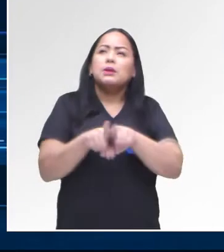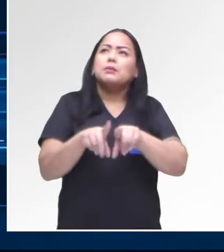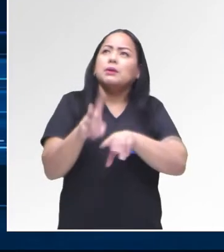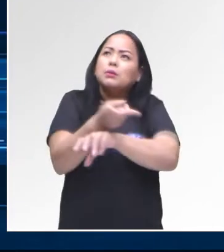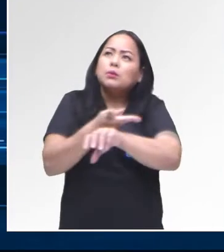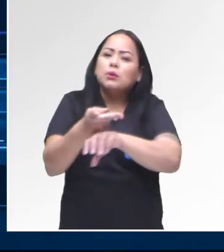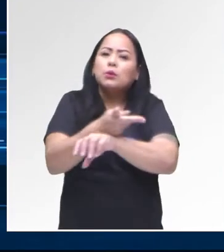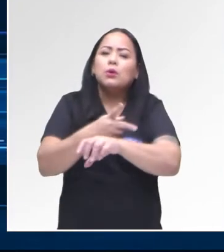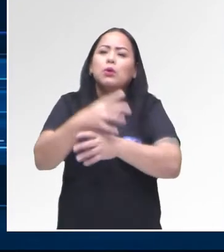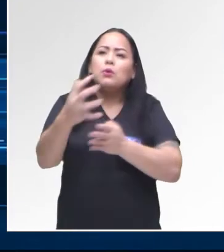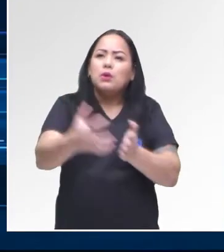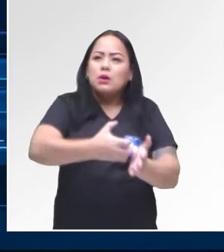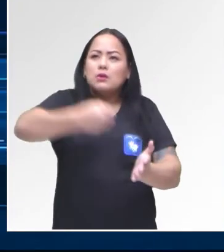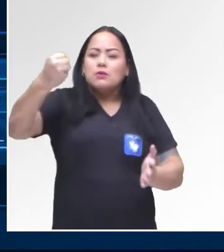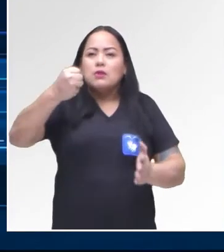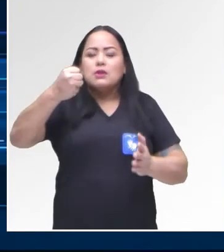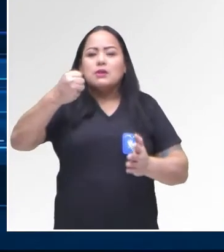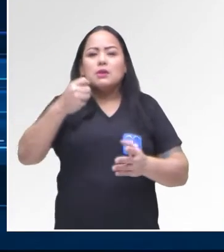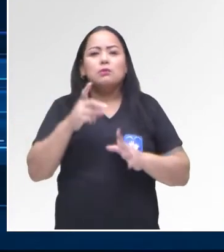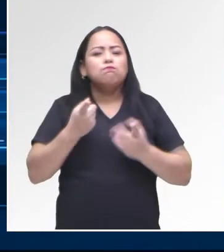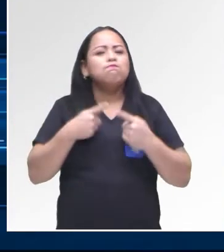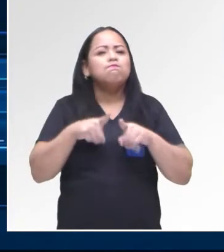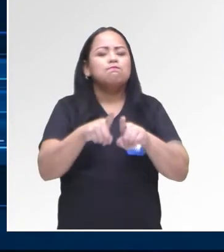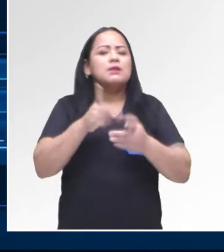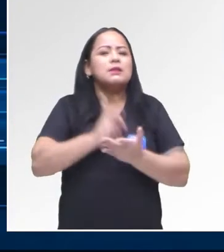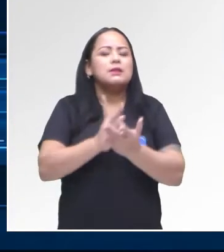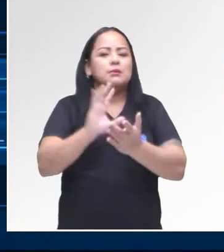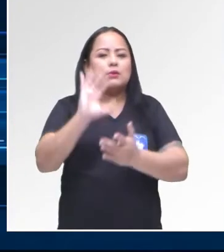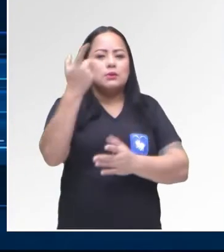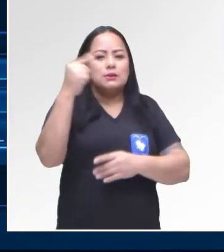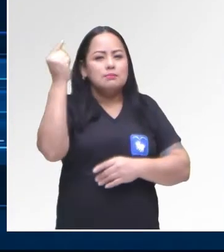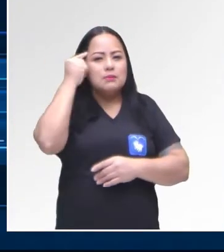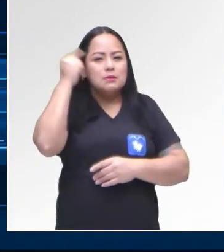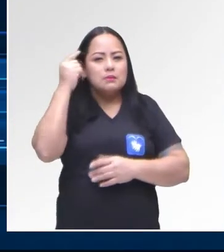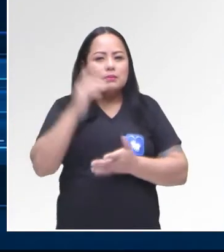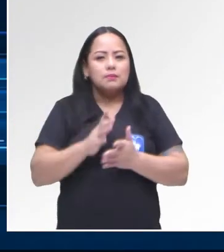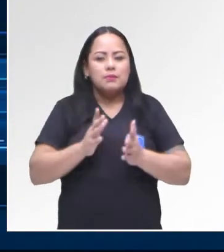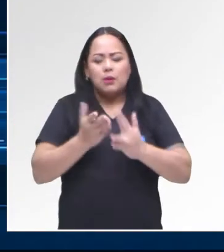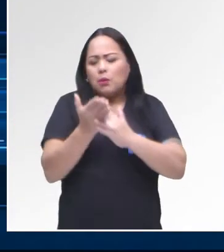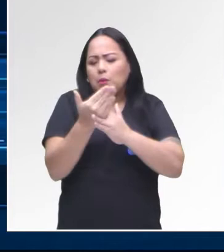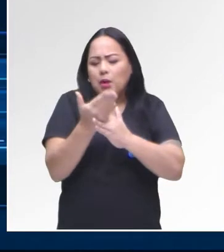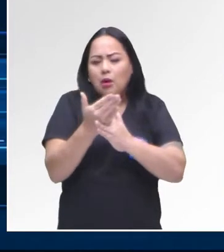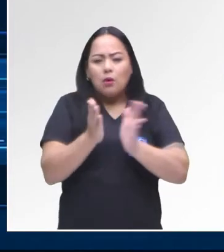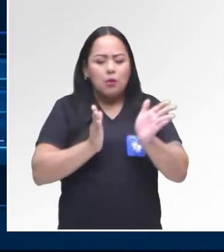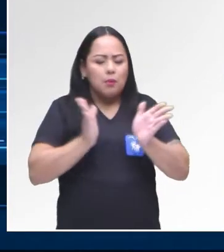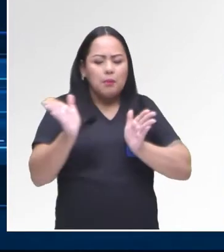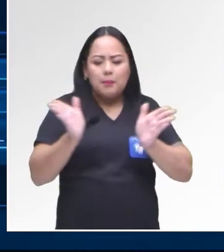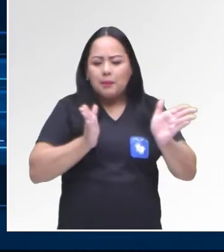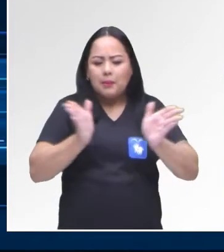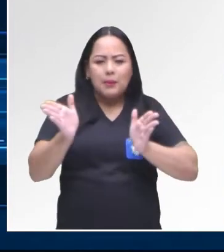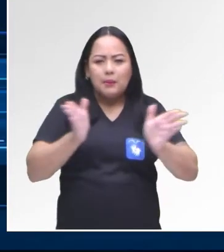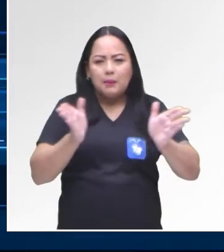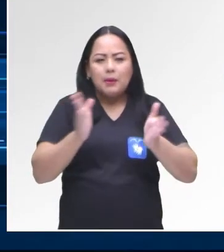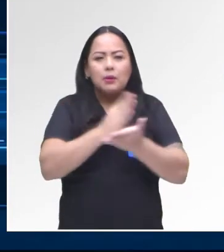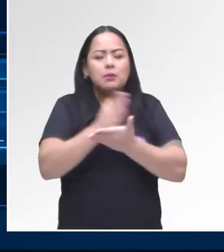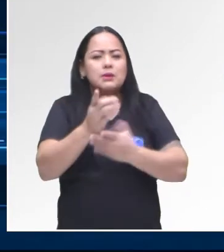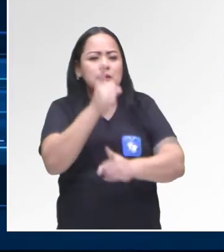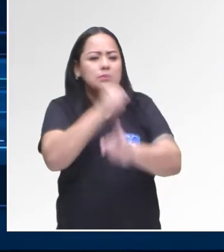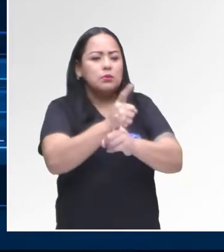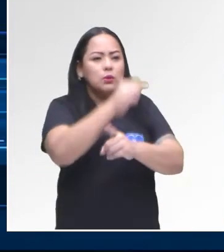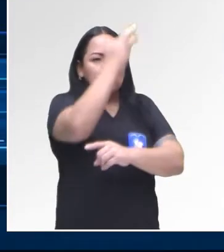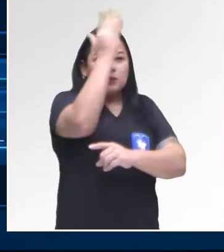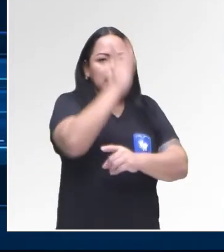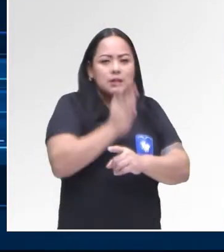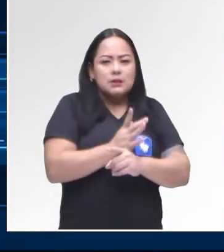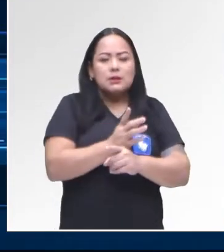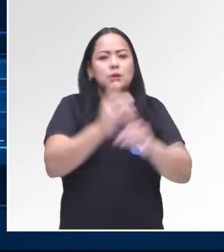a salvação, como era muito comum. Então o homem do barroco vive assim, olha, vive assim, Nós começamos lá no quinhentismo, literatura